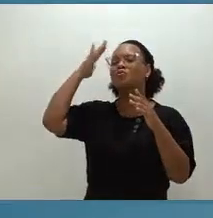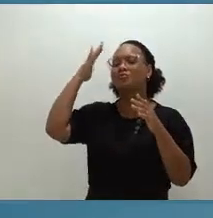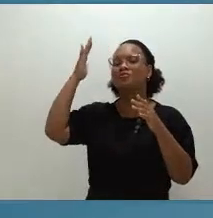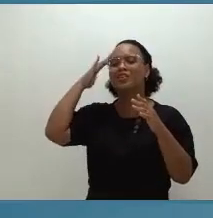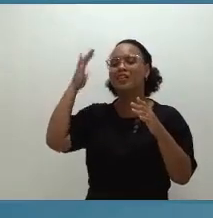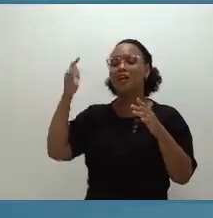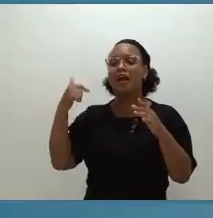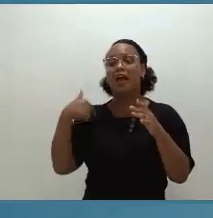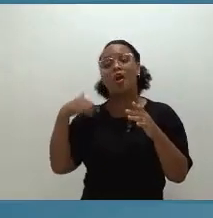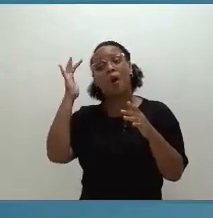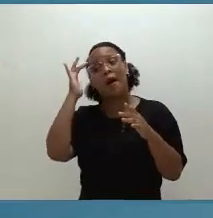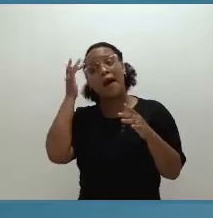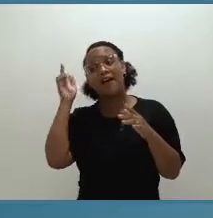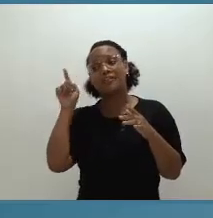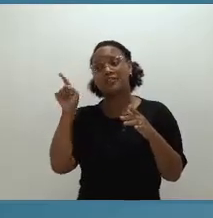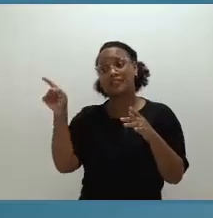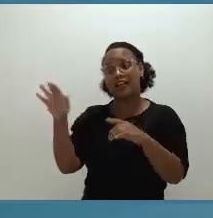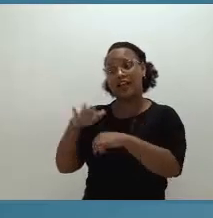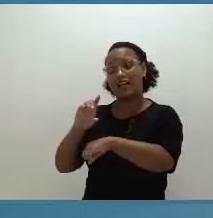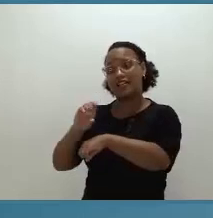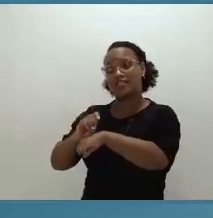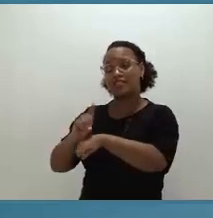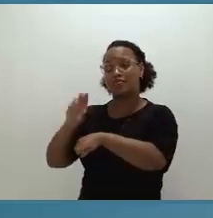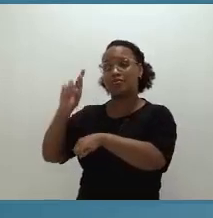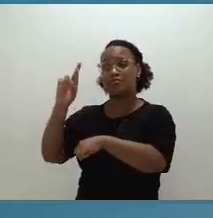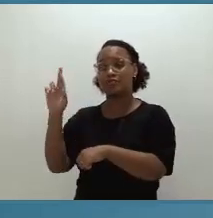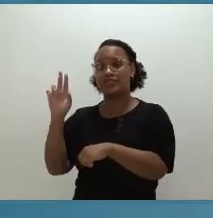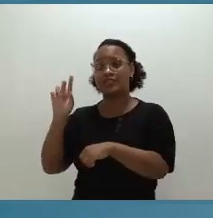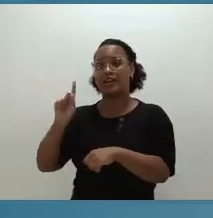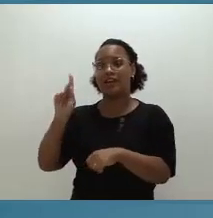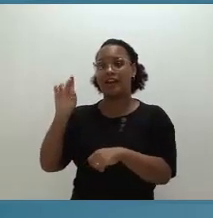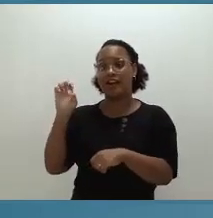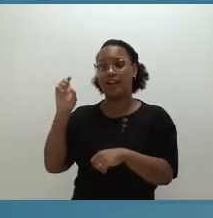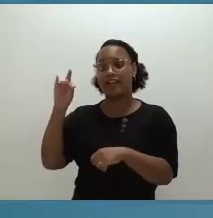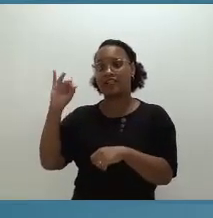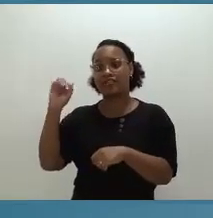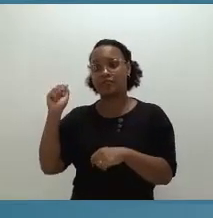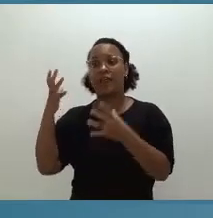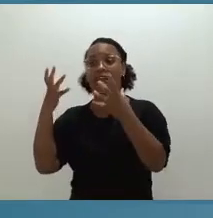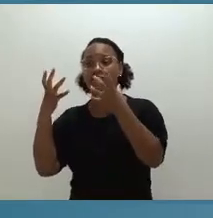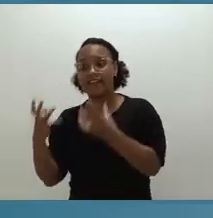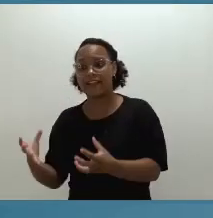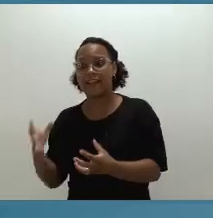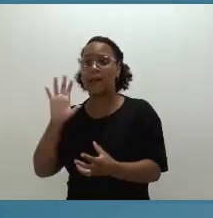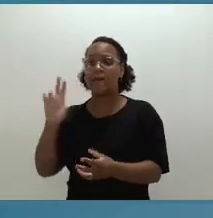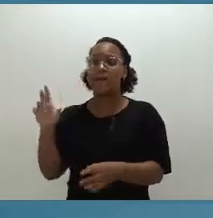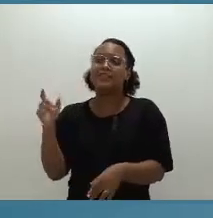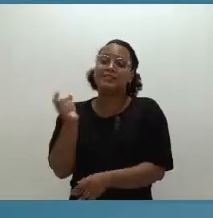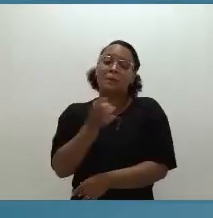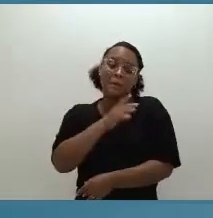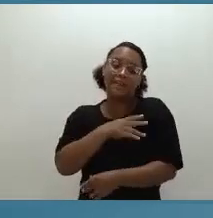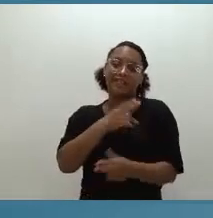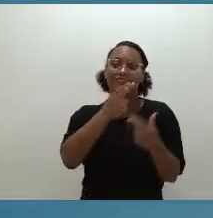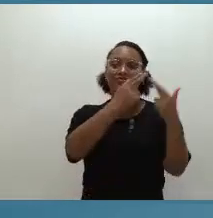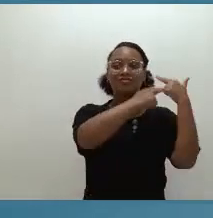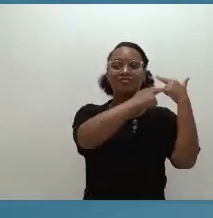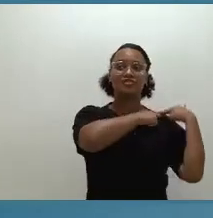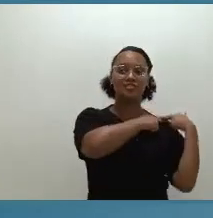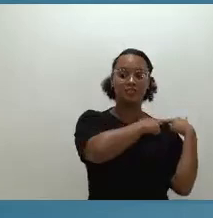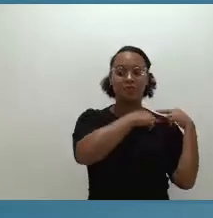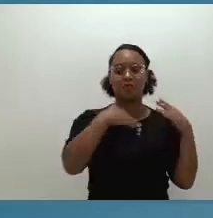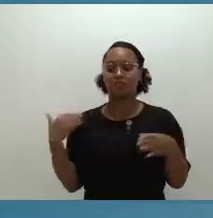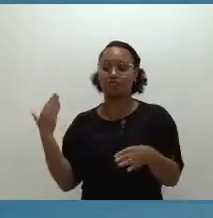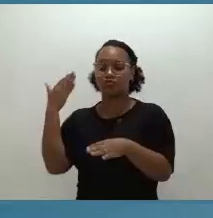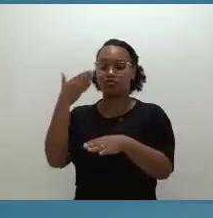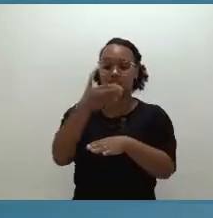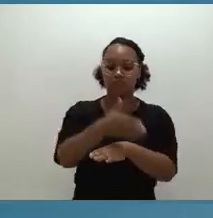que ela não quisesse ir. Ela quer ir, ela só tem medo da responsabilidade, porque nós estamos entrando no tribunal e